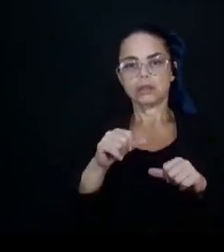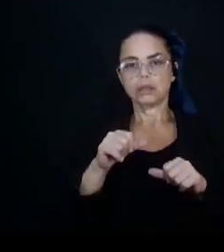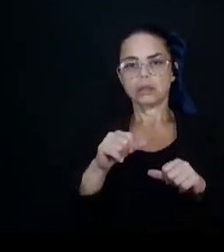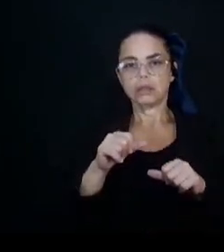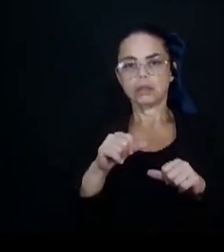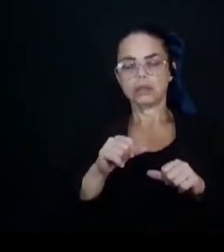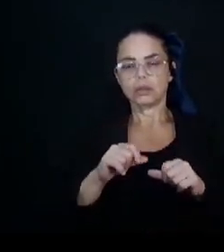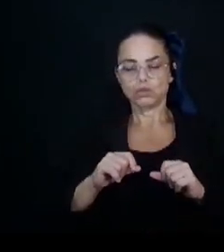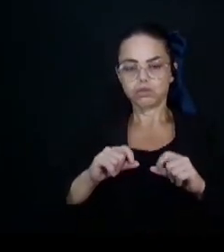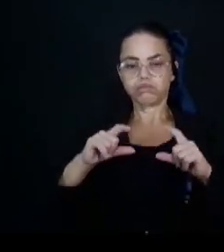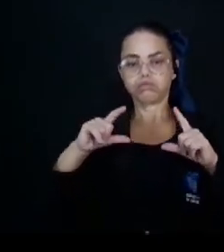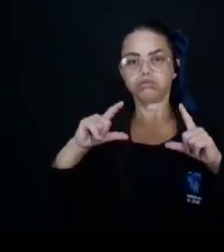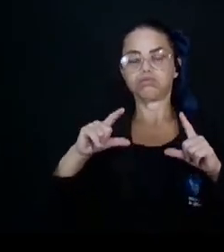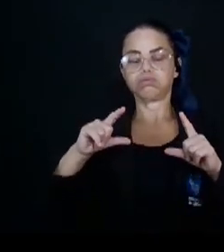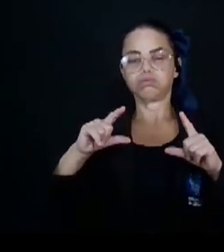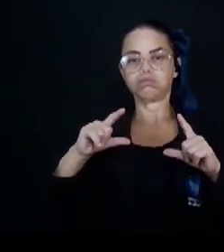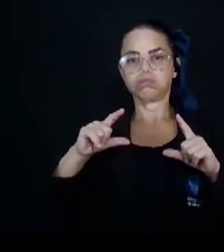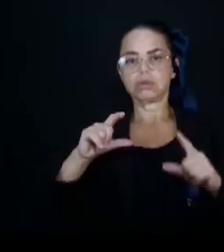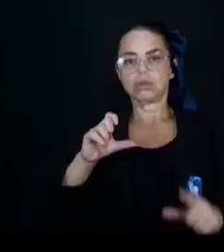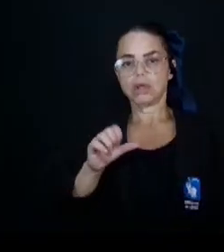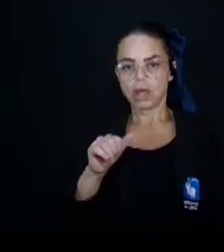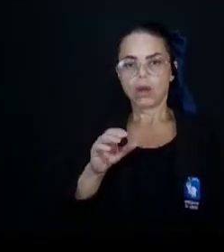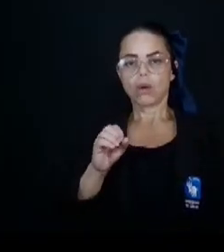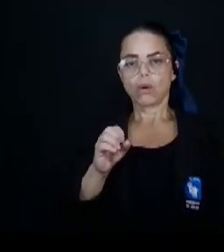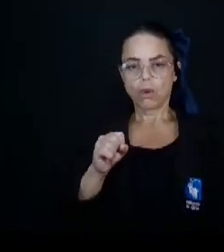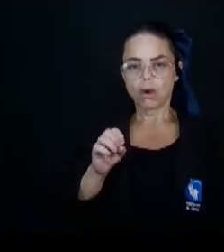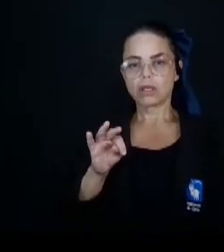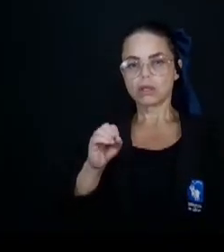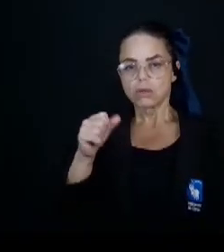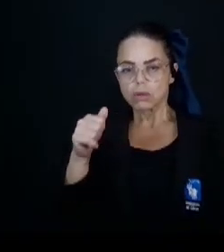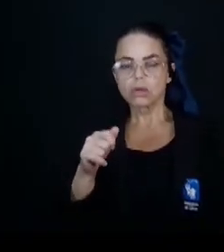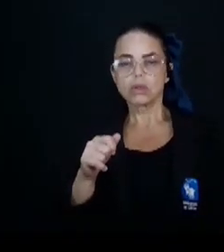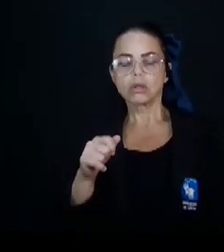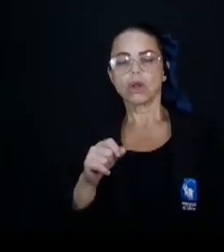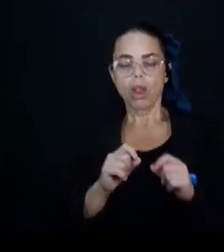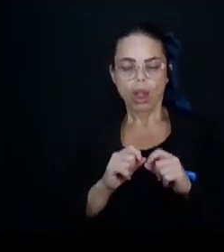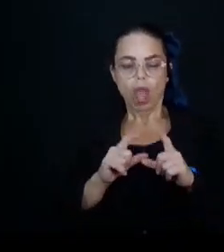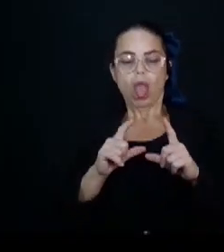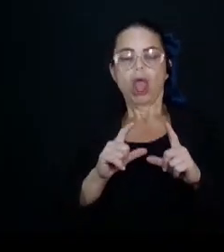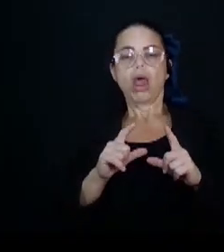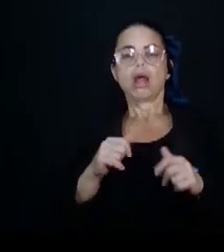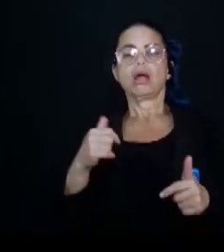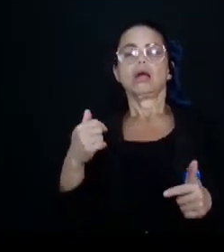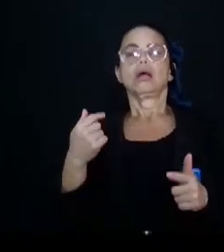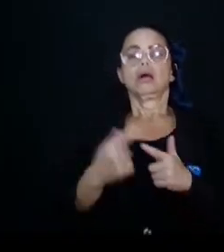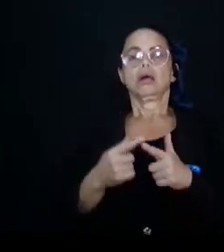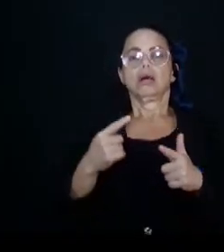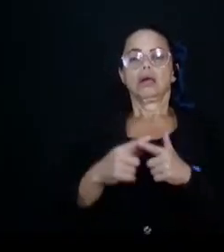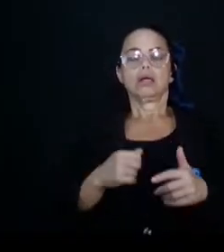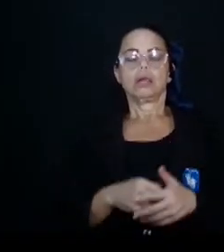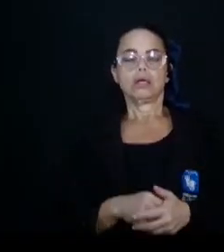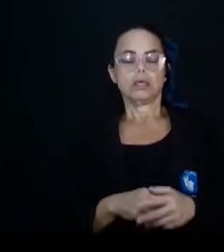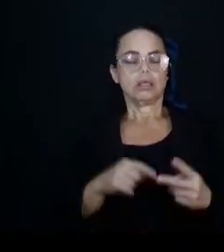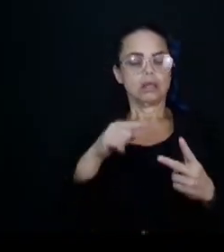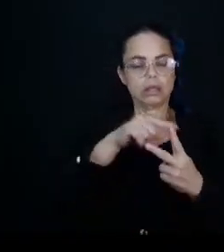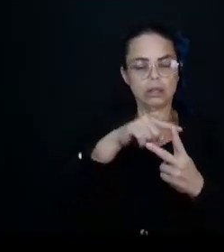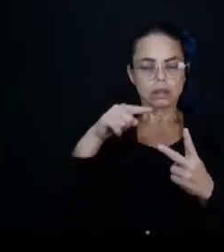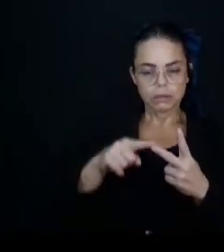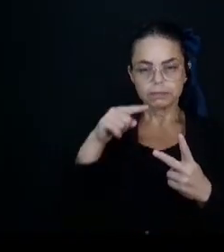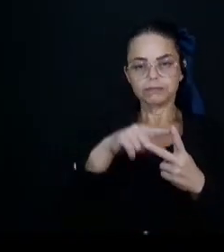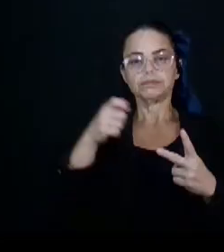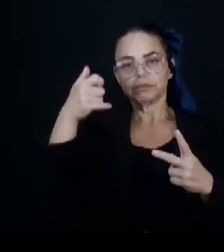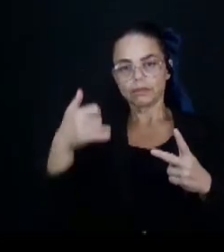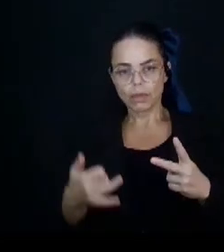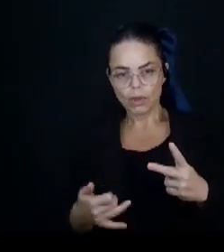fala de leucocitose, as células da imunidade estão muito aumentadas. Porque das duas formas, como eu falei, o jeito